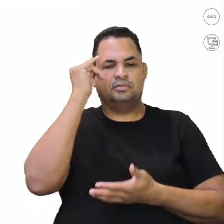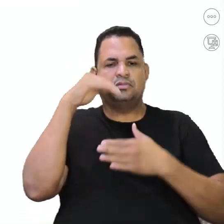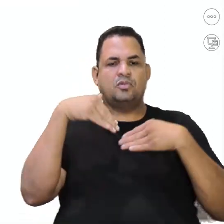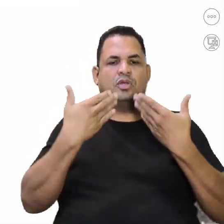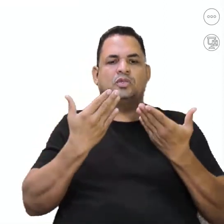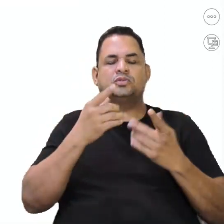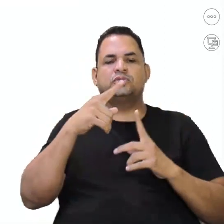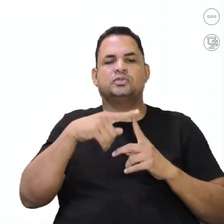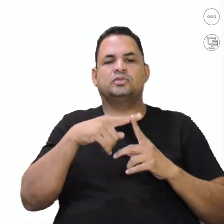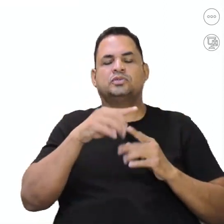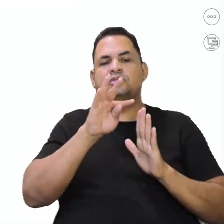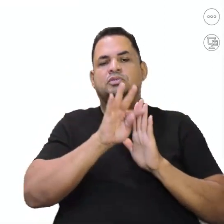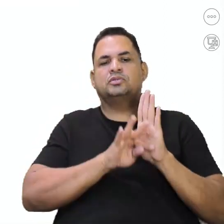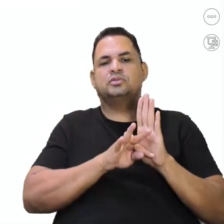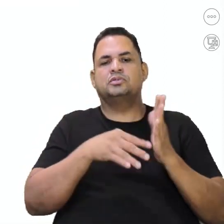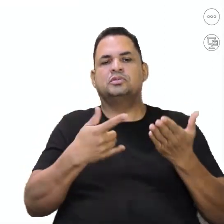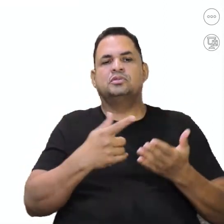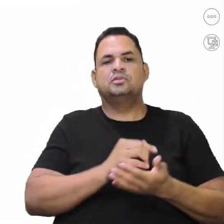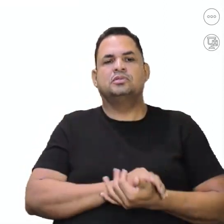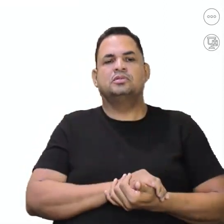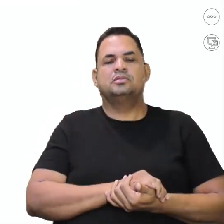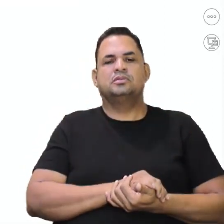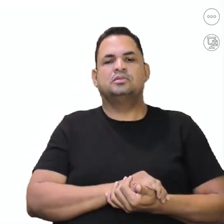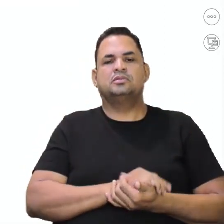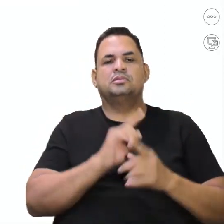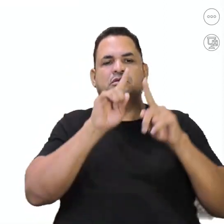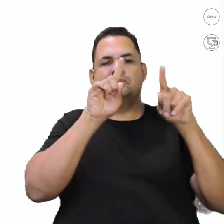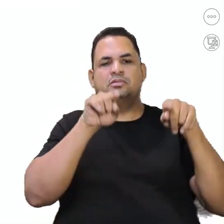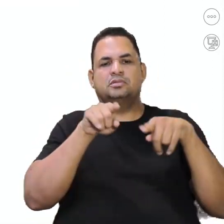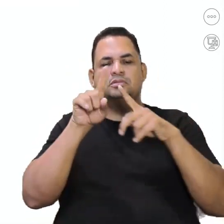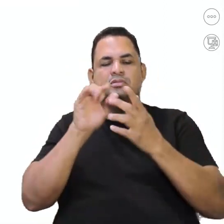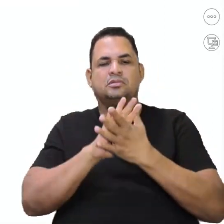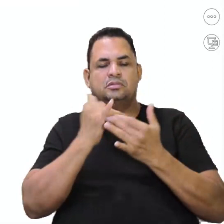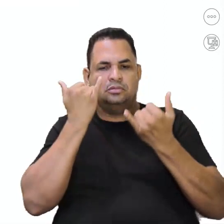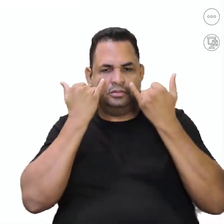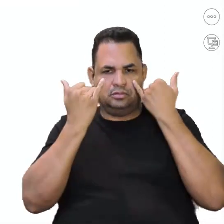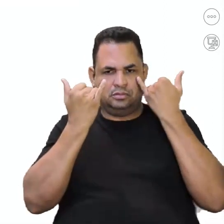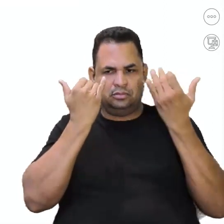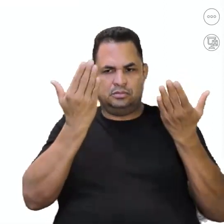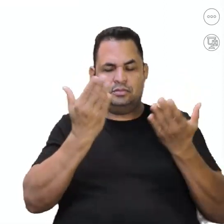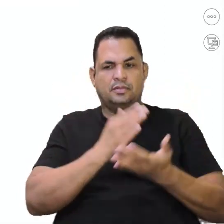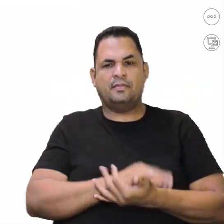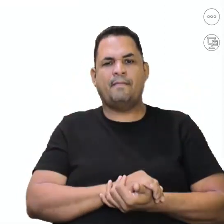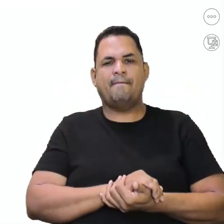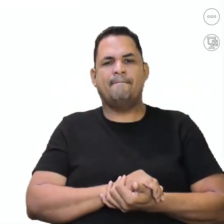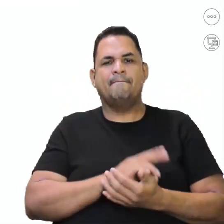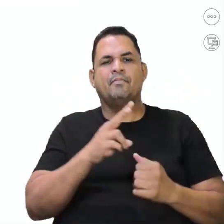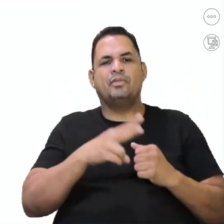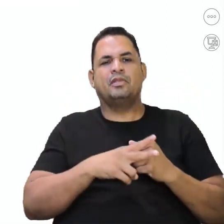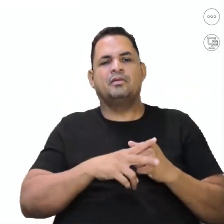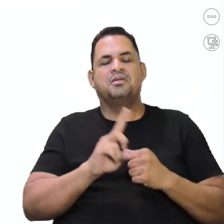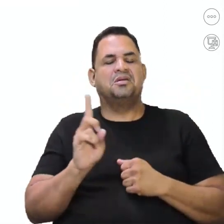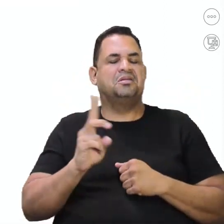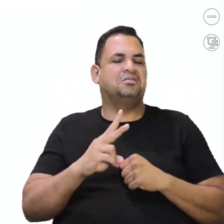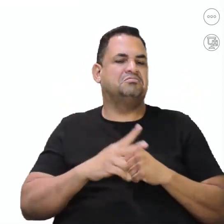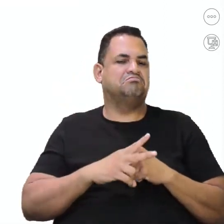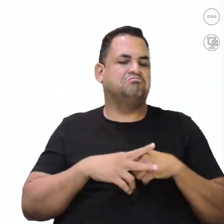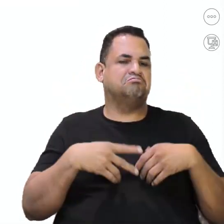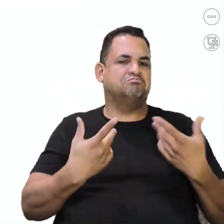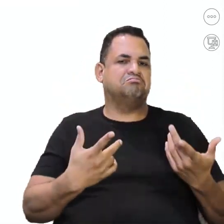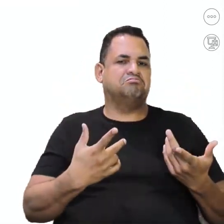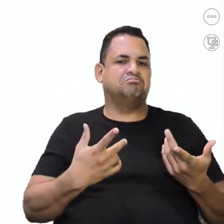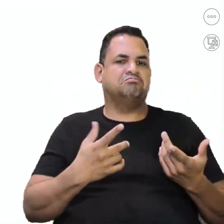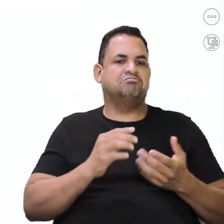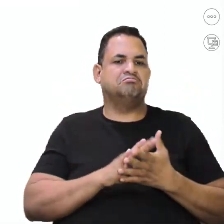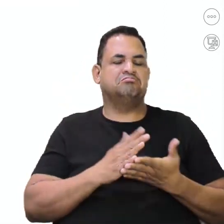tipo de texto é esse. Se bem que tá óbvio aí, olha o layout, nós temos aí informação verbal, informação não verbal,